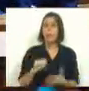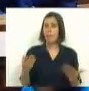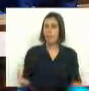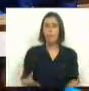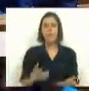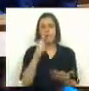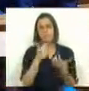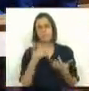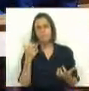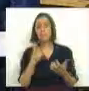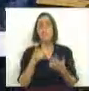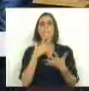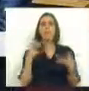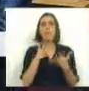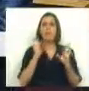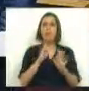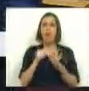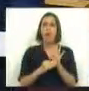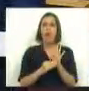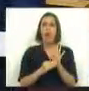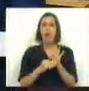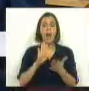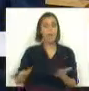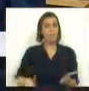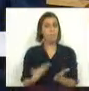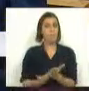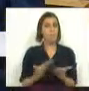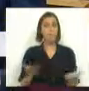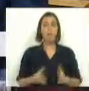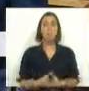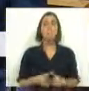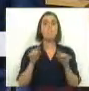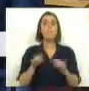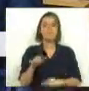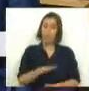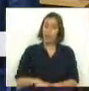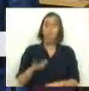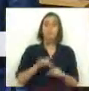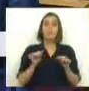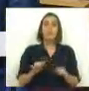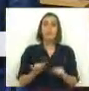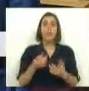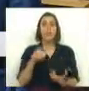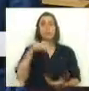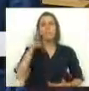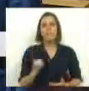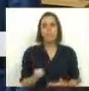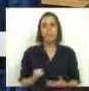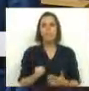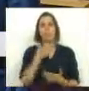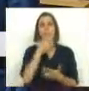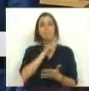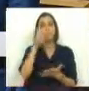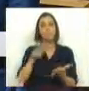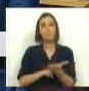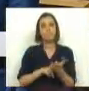e que, em parte, já estão plasmados nesta proposta. E é neste contexto que o Partido Socialista